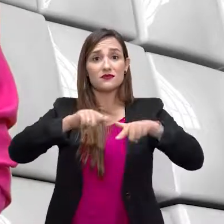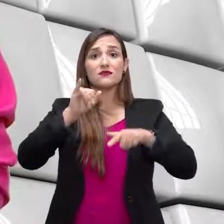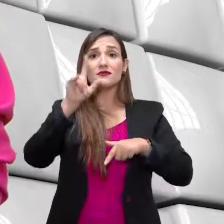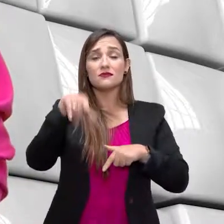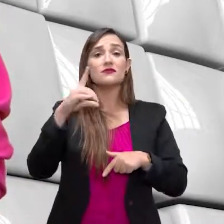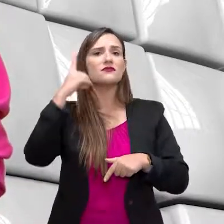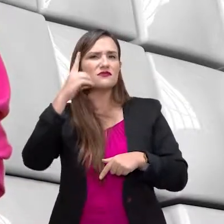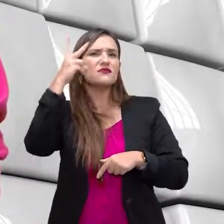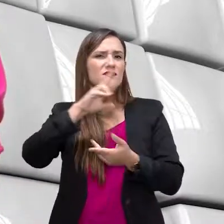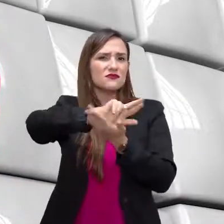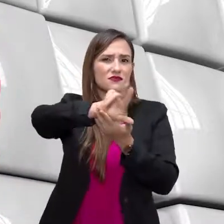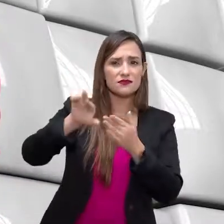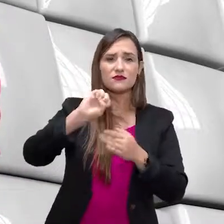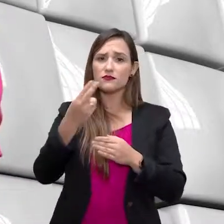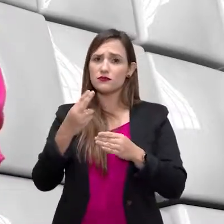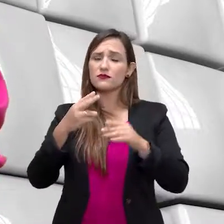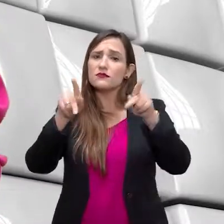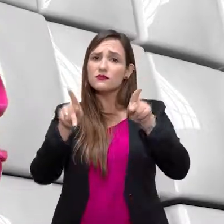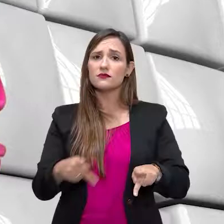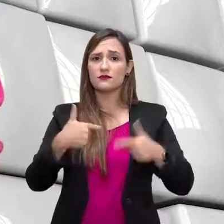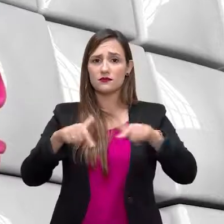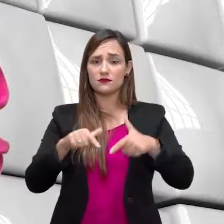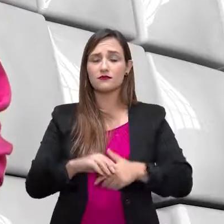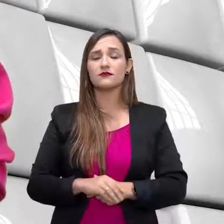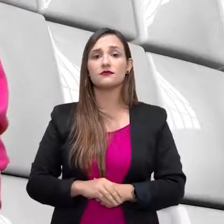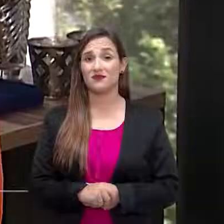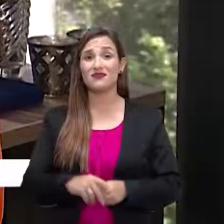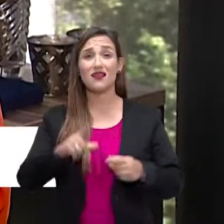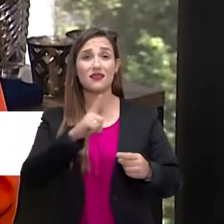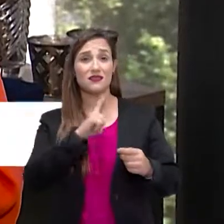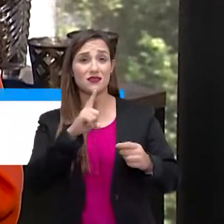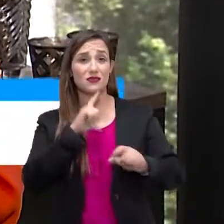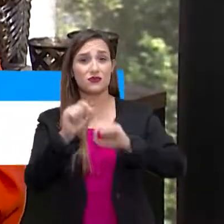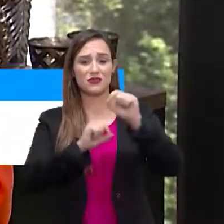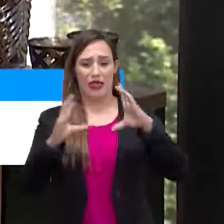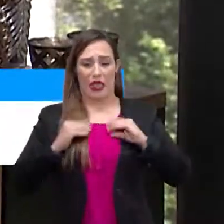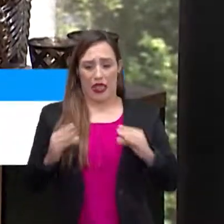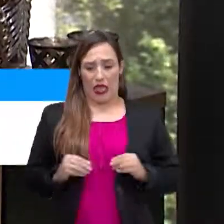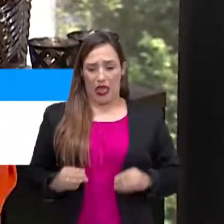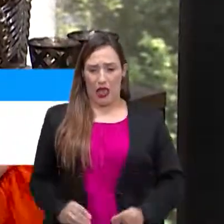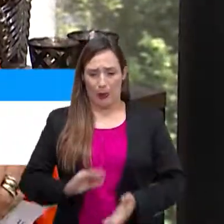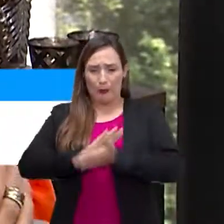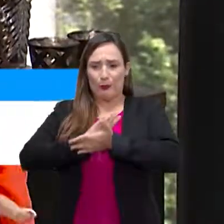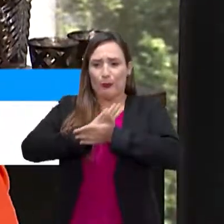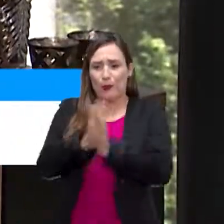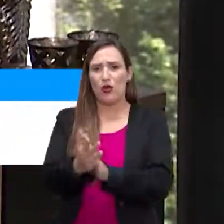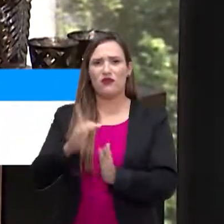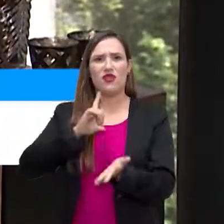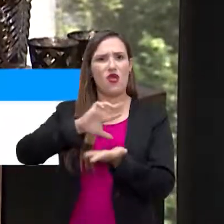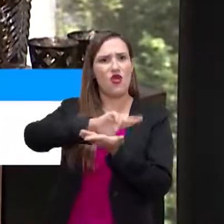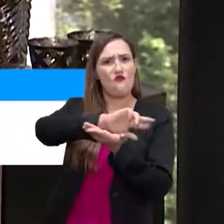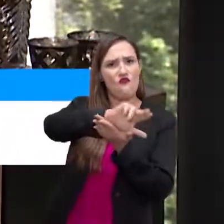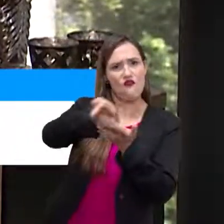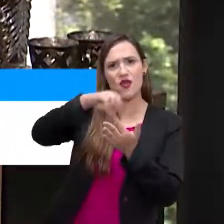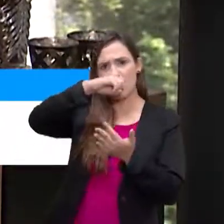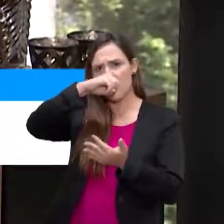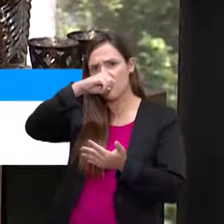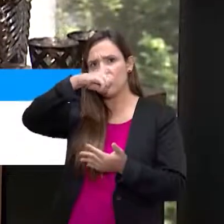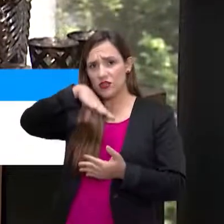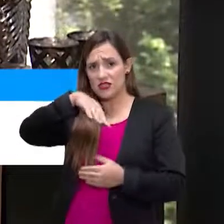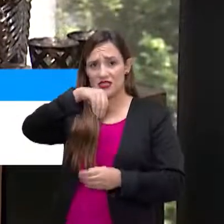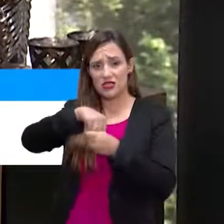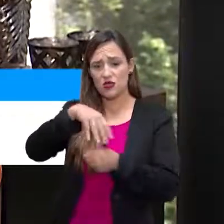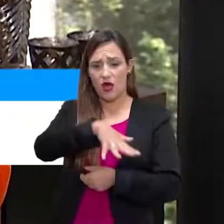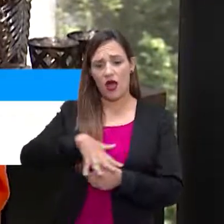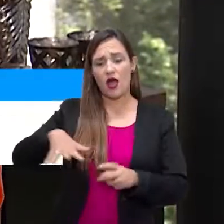seguro para mulheres com mandato ou cargos públicos. A fim de combater casos de assédio, discriminação e outras violências,